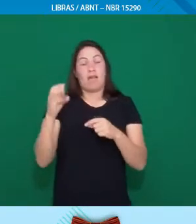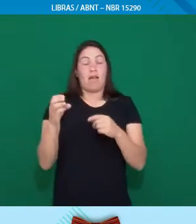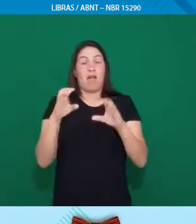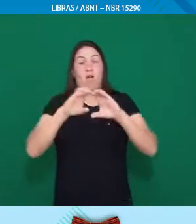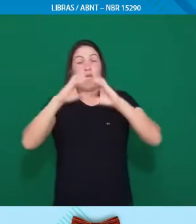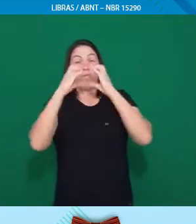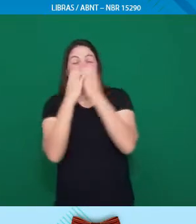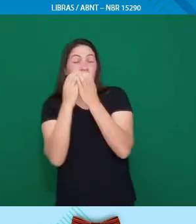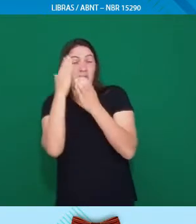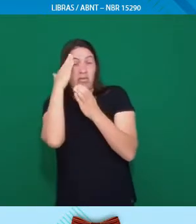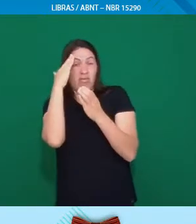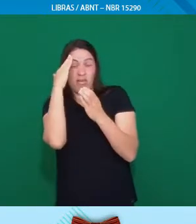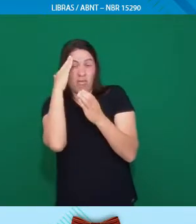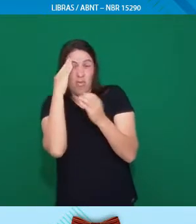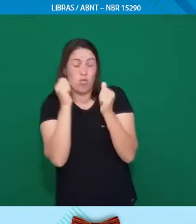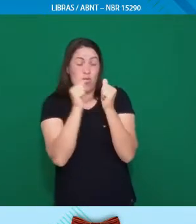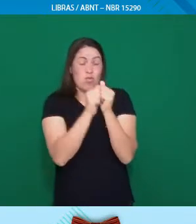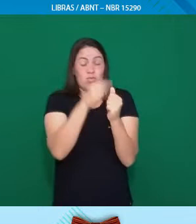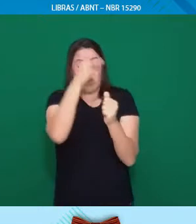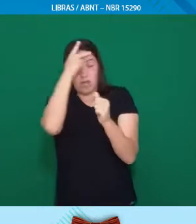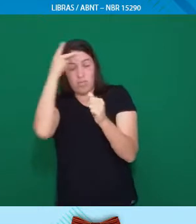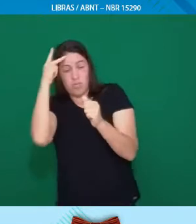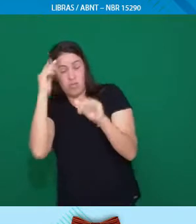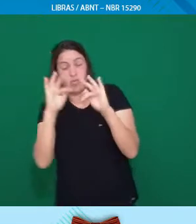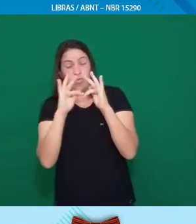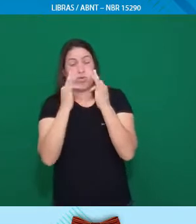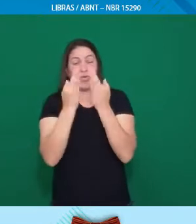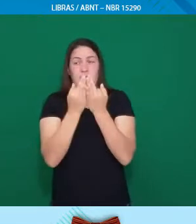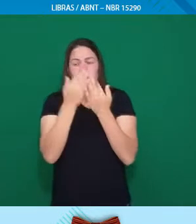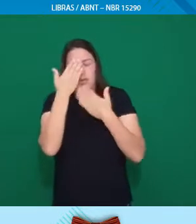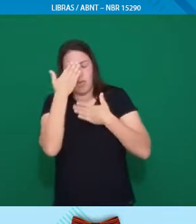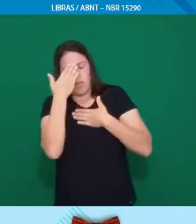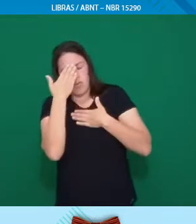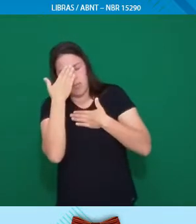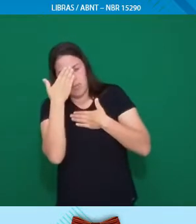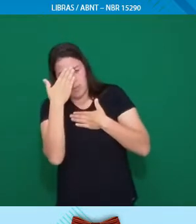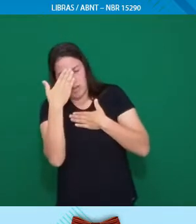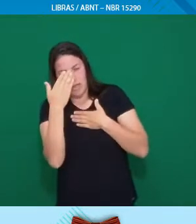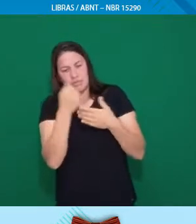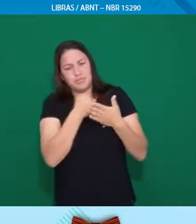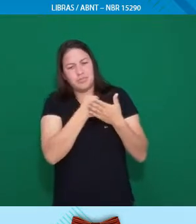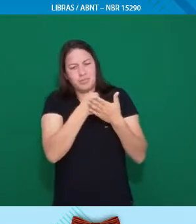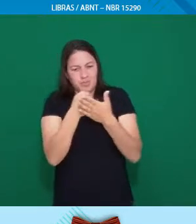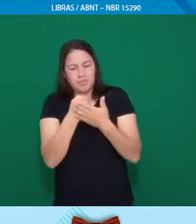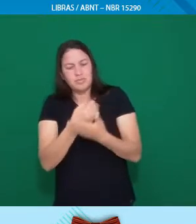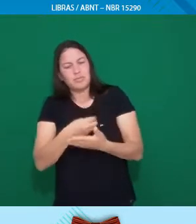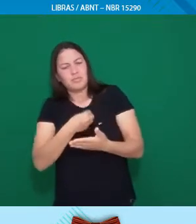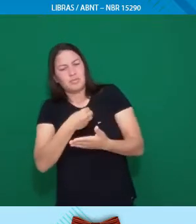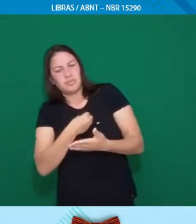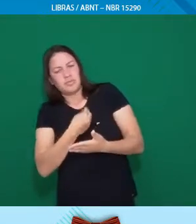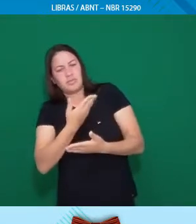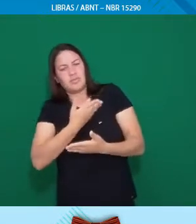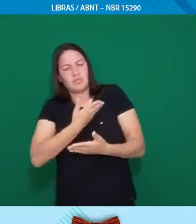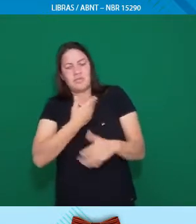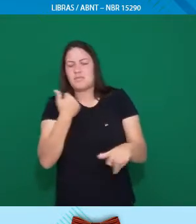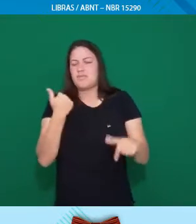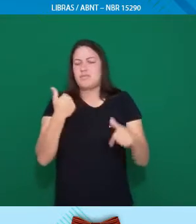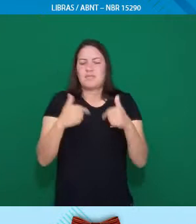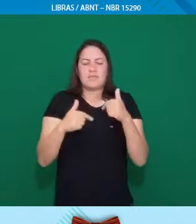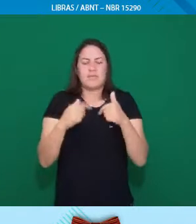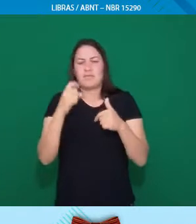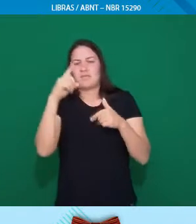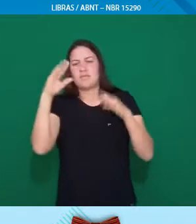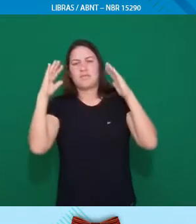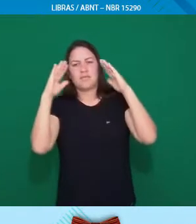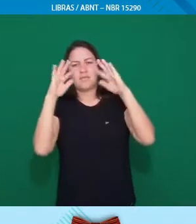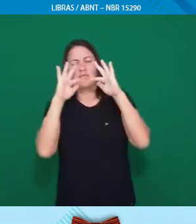nem sabe porque você realiza né junto as pessoas junto às famílias então muito obrigada pela parceria e que nós tivemos muito obrigada pelo seu trabalho